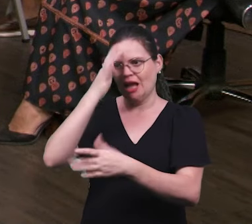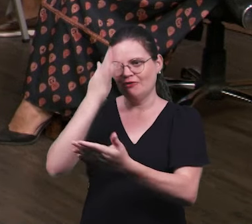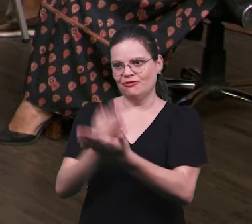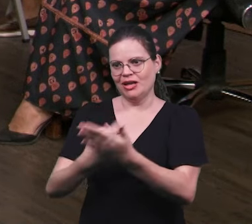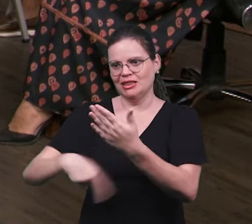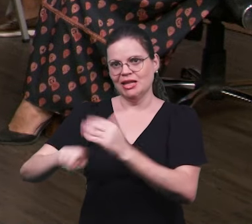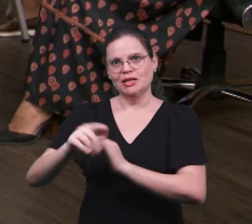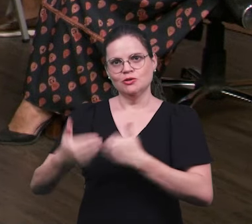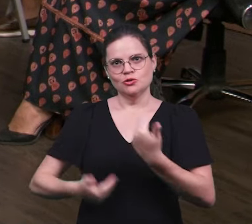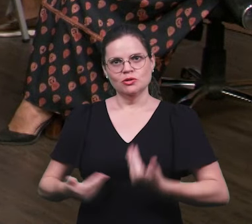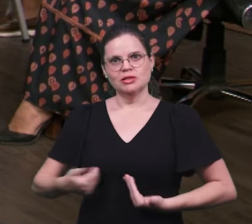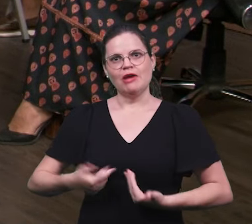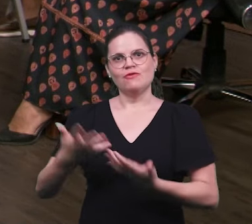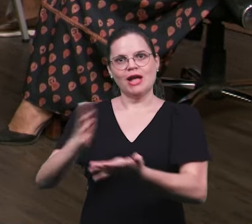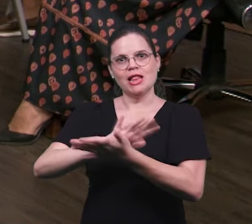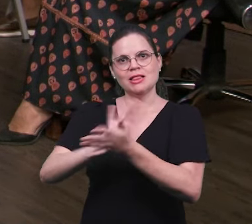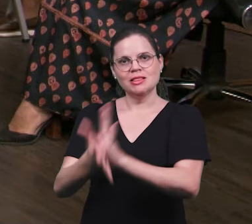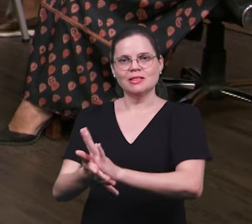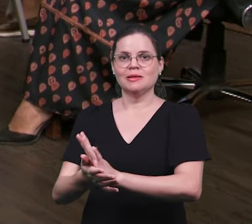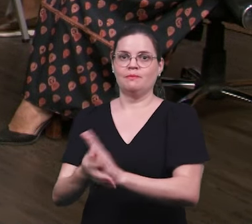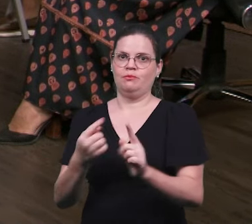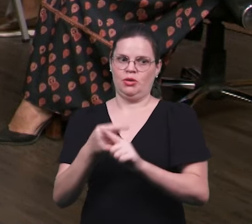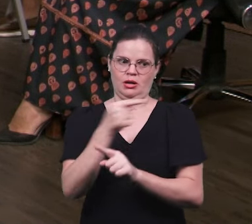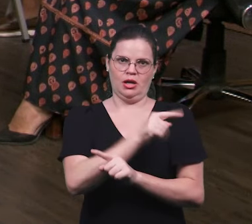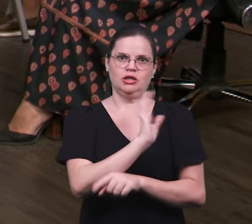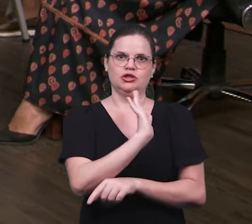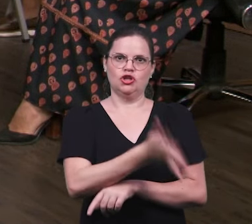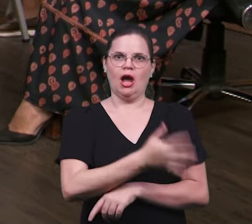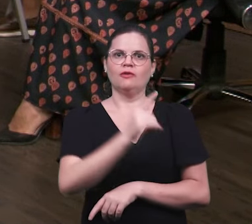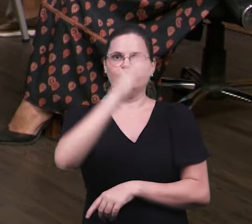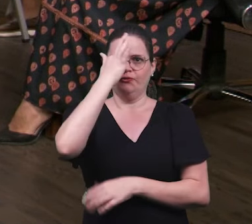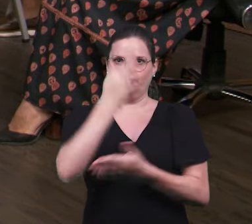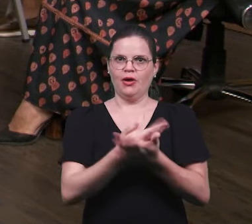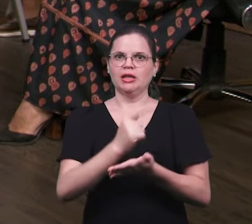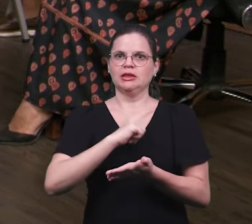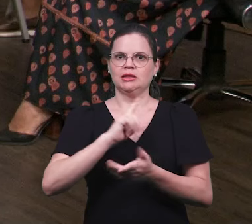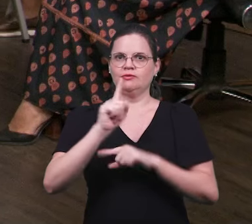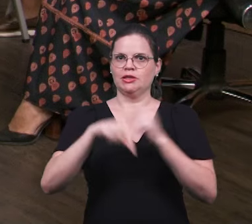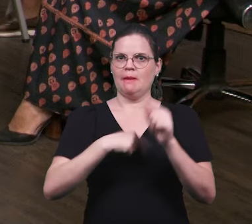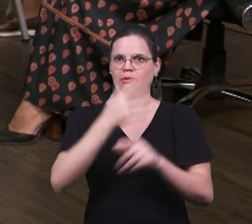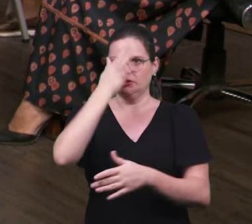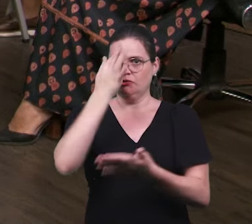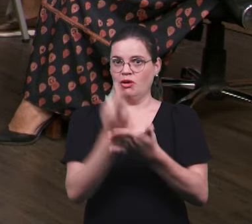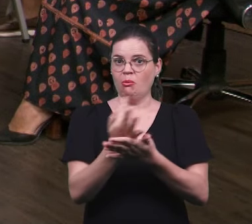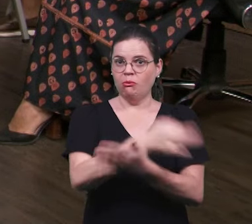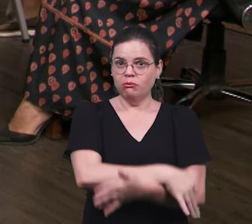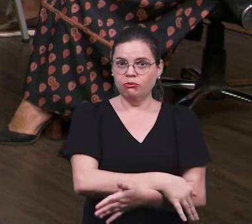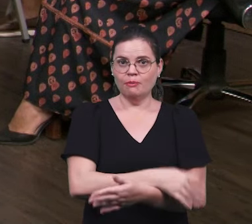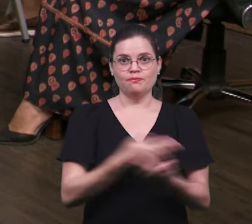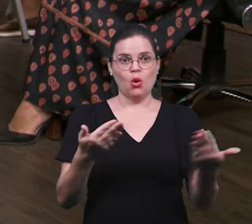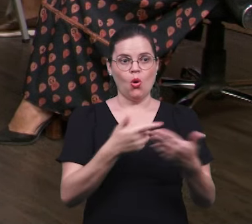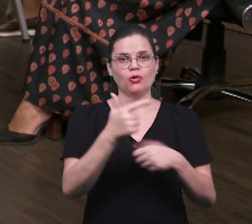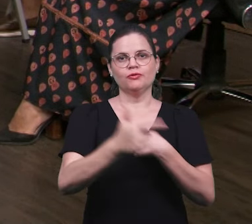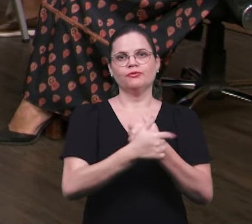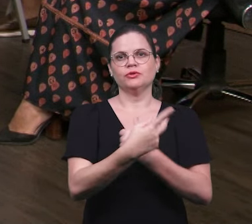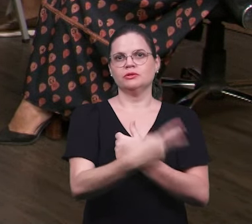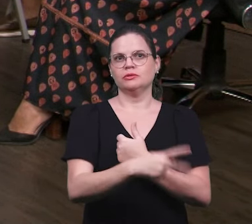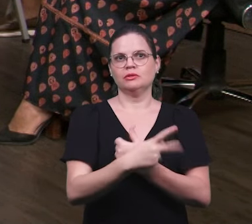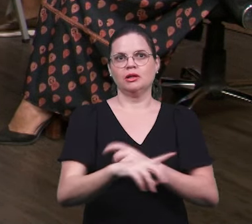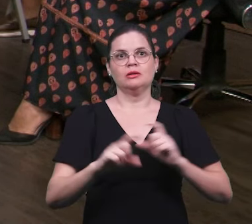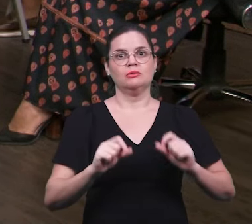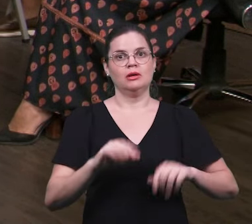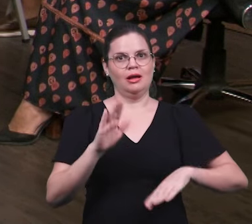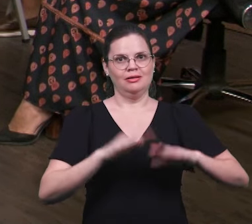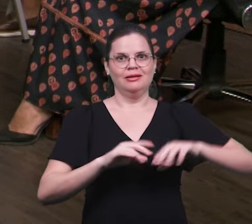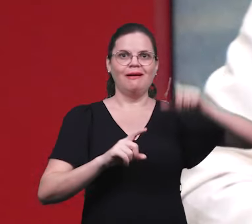dos outros. Ele que um dia teve a fé, apostatou da fé, e o trabalho dele hoje, aquilo que eu falei,